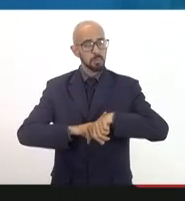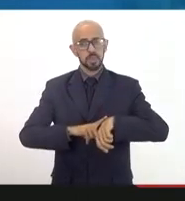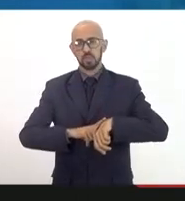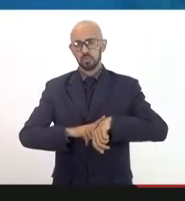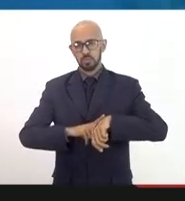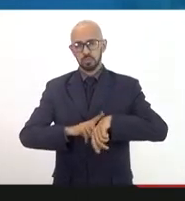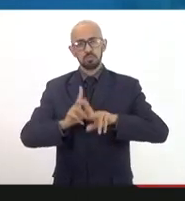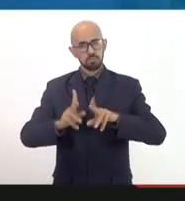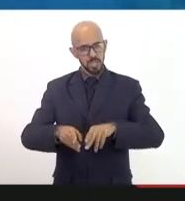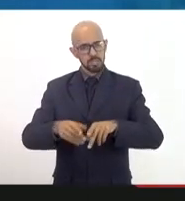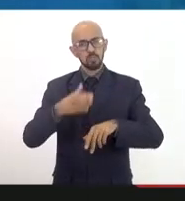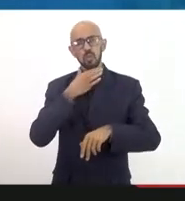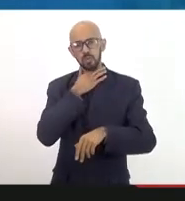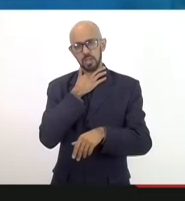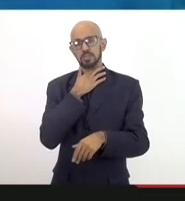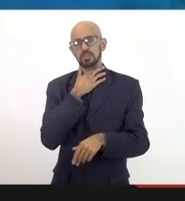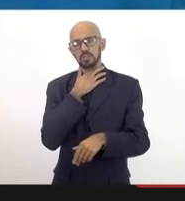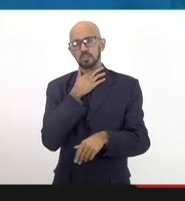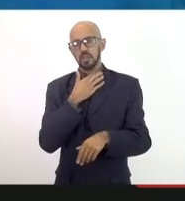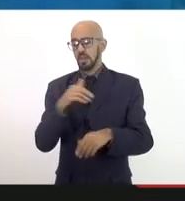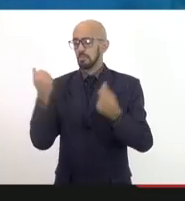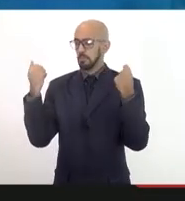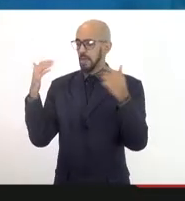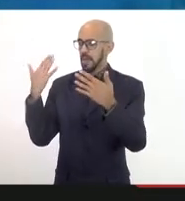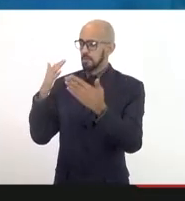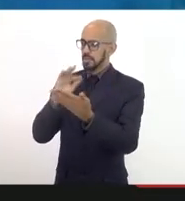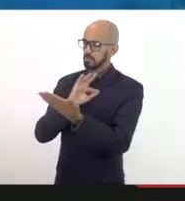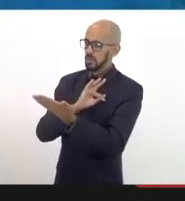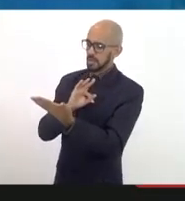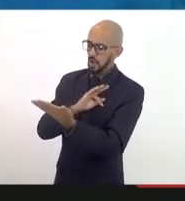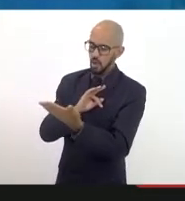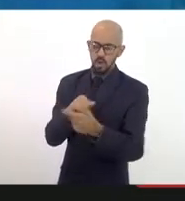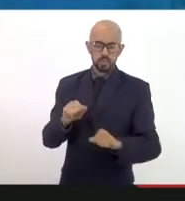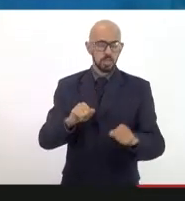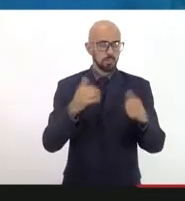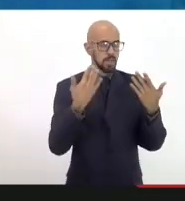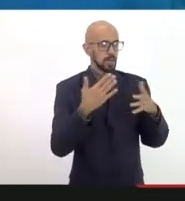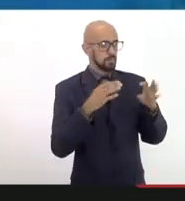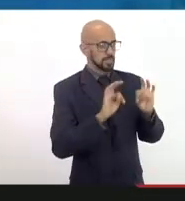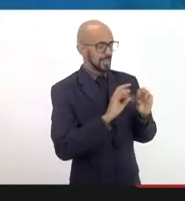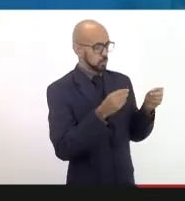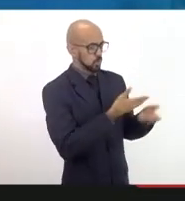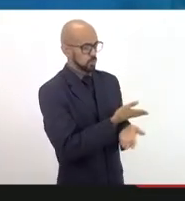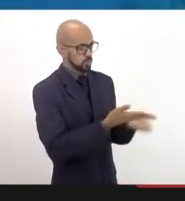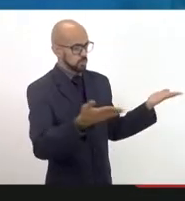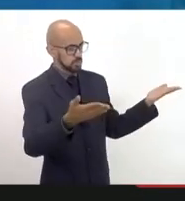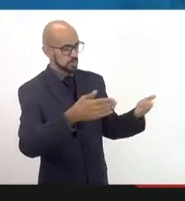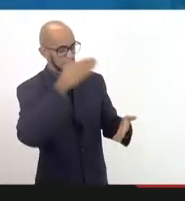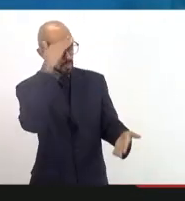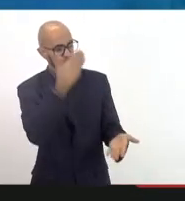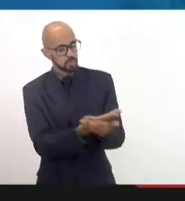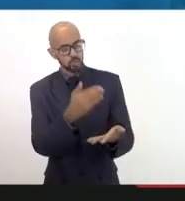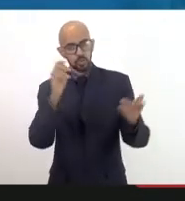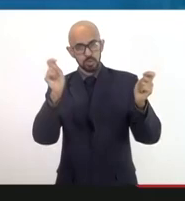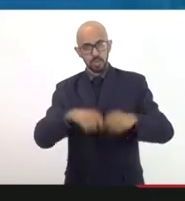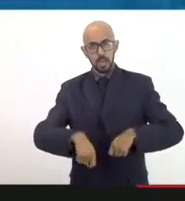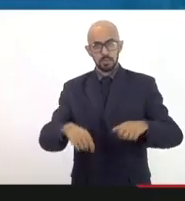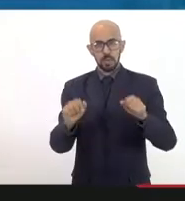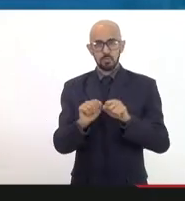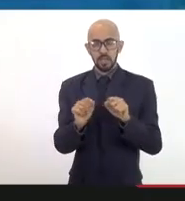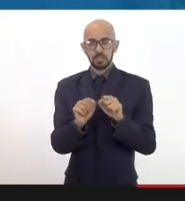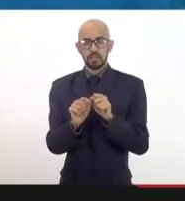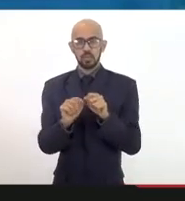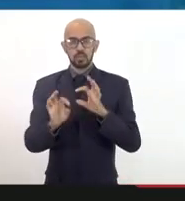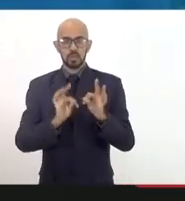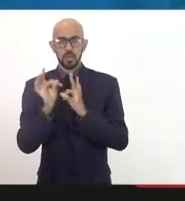parabenizando a deputada Marta Rocha, parabenizando a todos esses que estão aí, que acreditam que é possível dar um tratamento melhor,